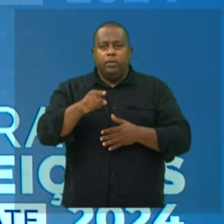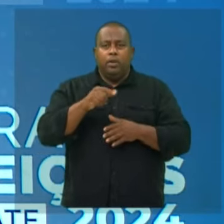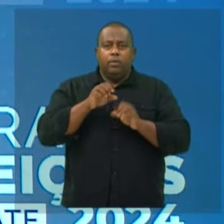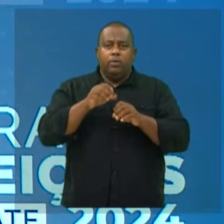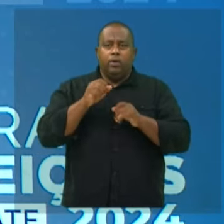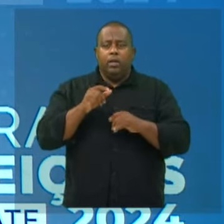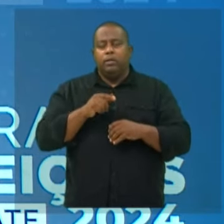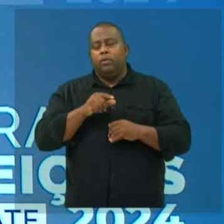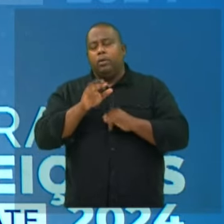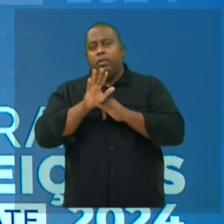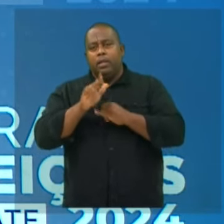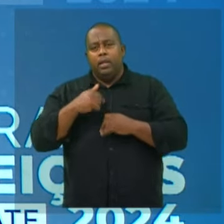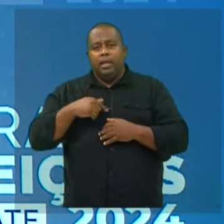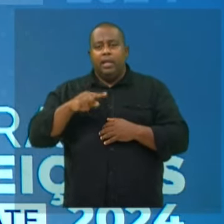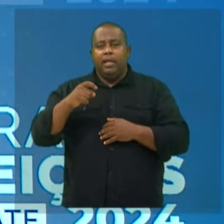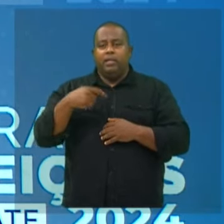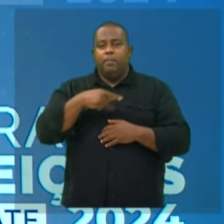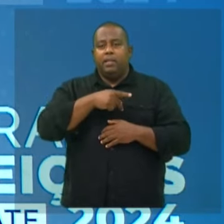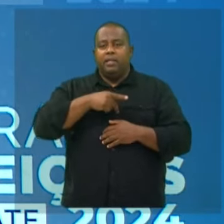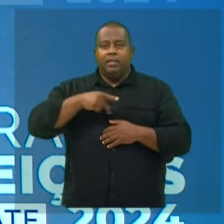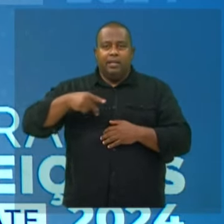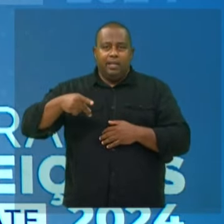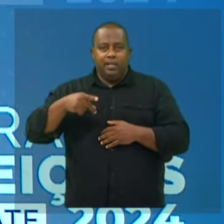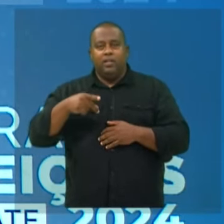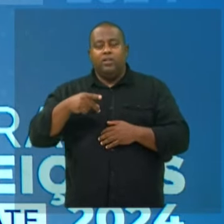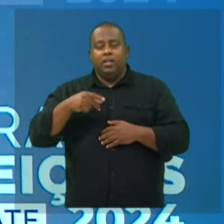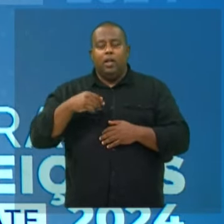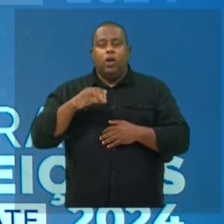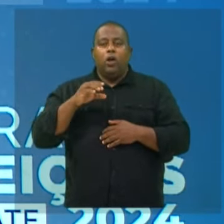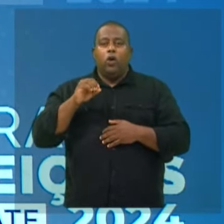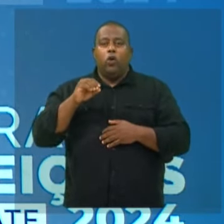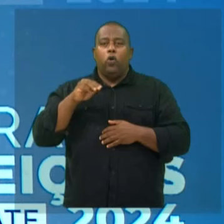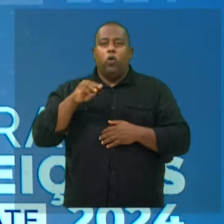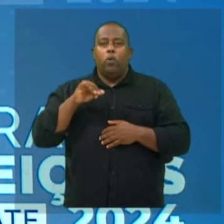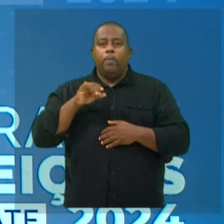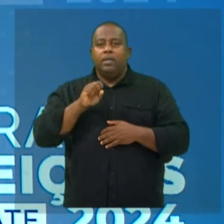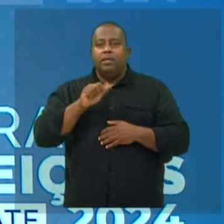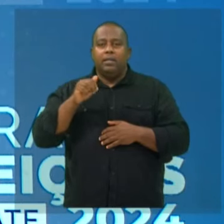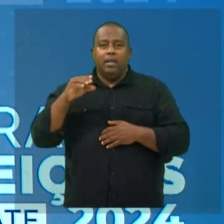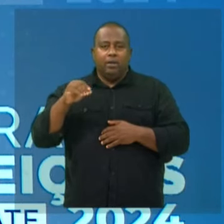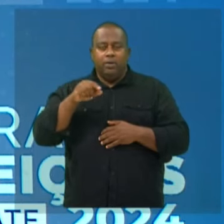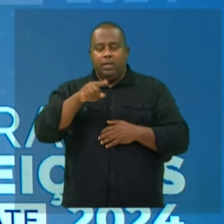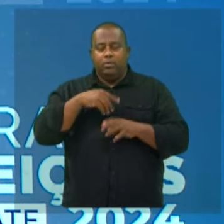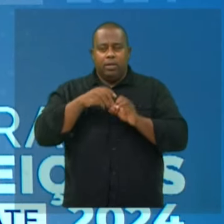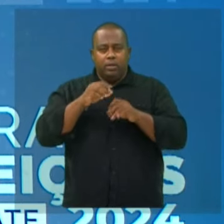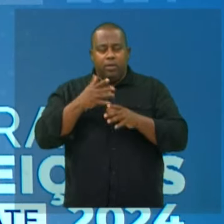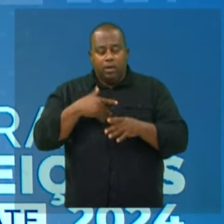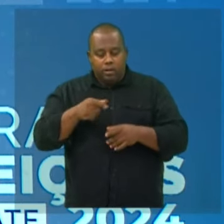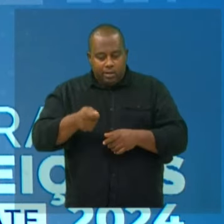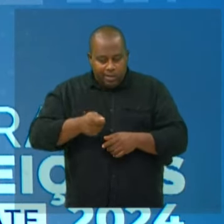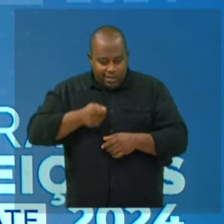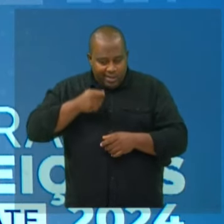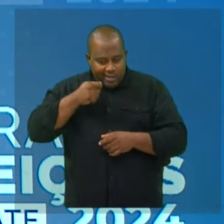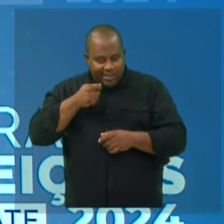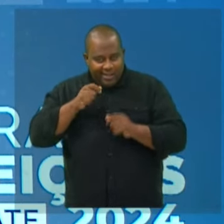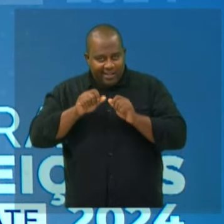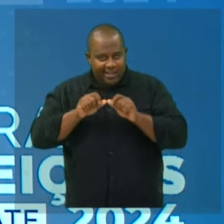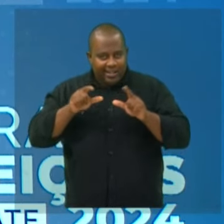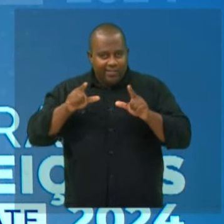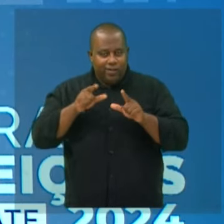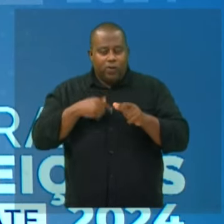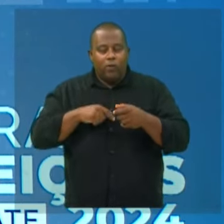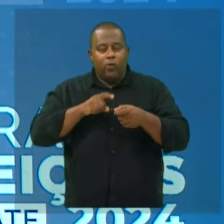que Flávio era o presidente da Comissão de educação eu queria saber se ele botou uma lupa sobre Aqueles contratos da CEDUC de